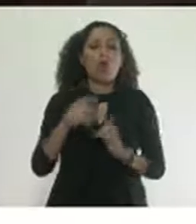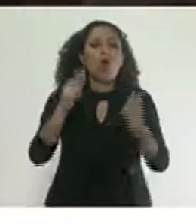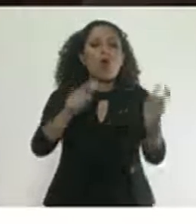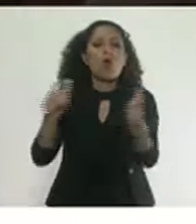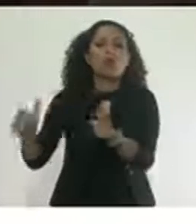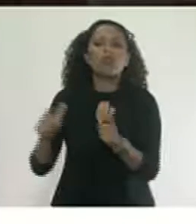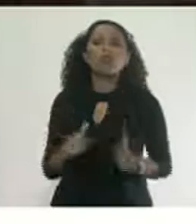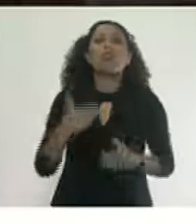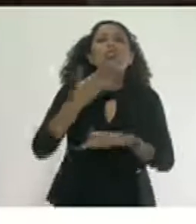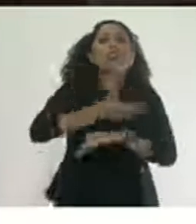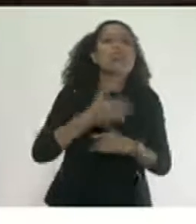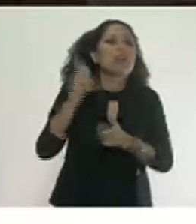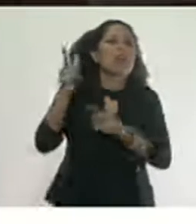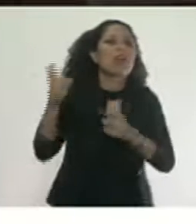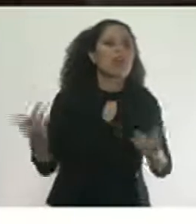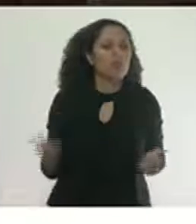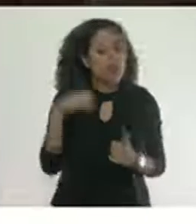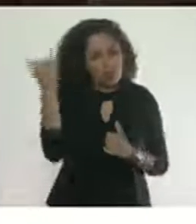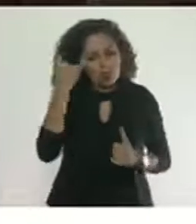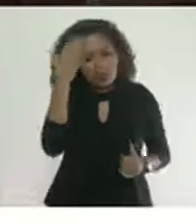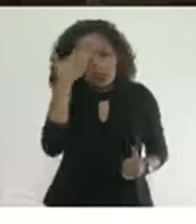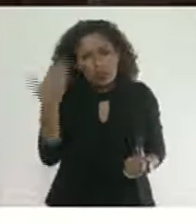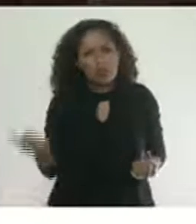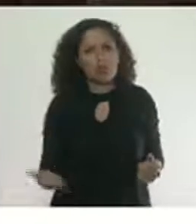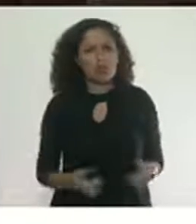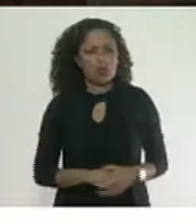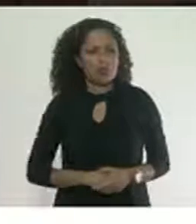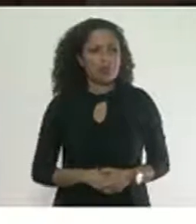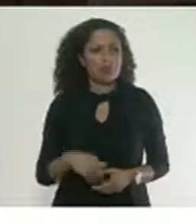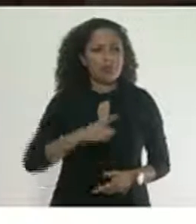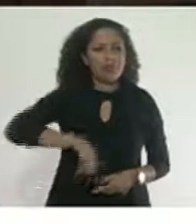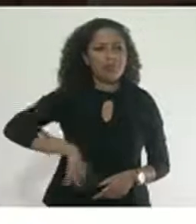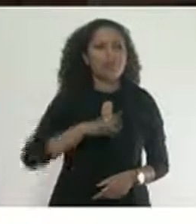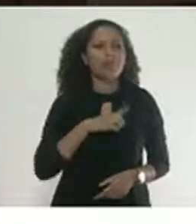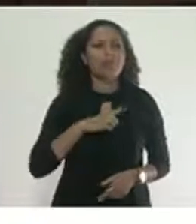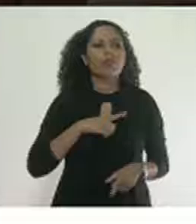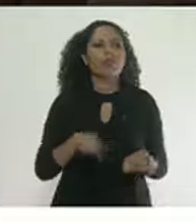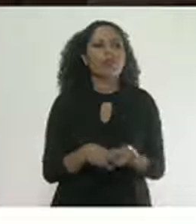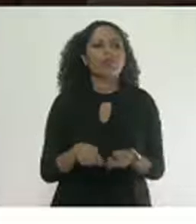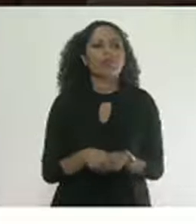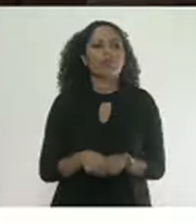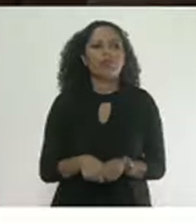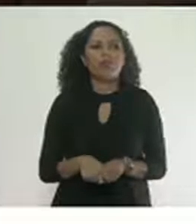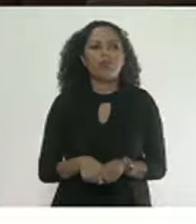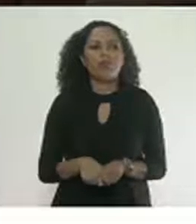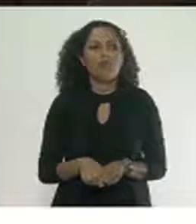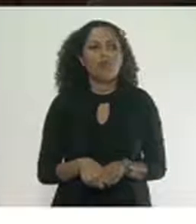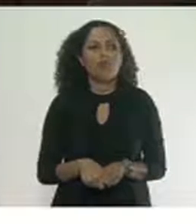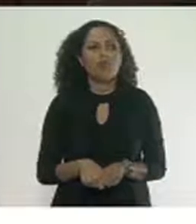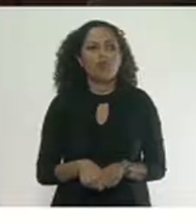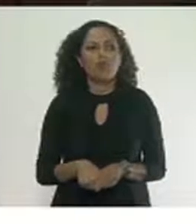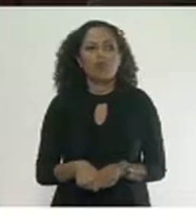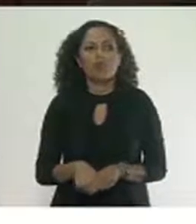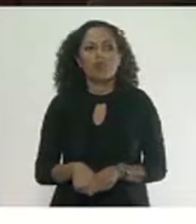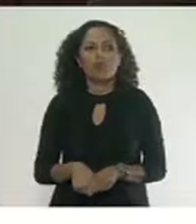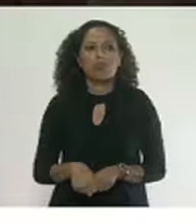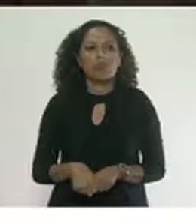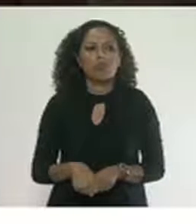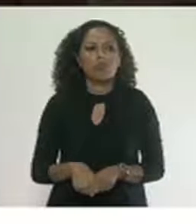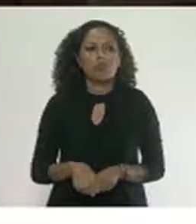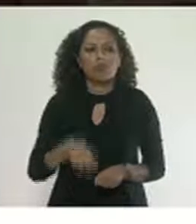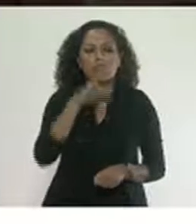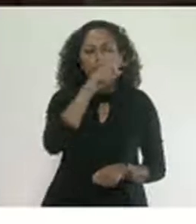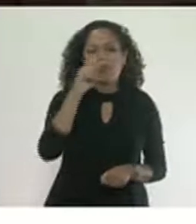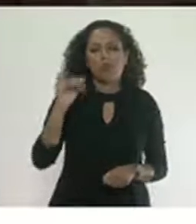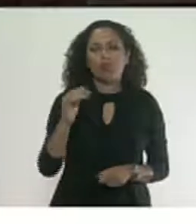indo essas armas? É muito importante. A gente tem aqui também uma definição e proposta da